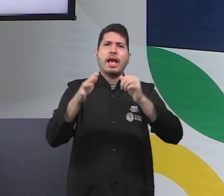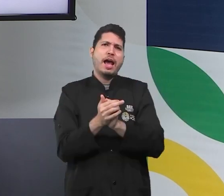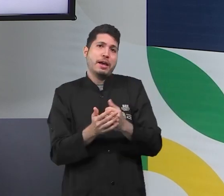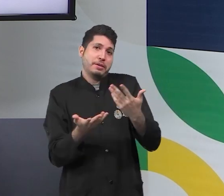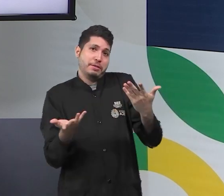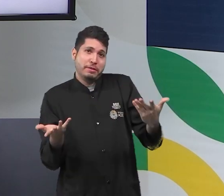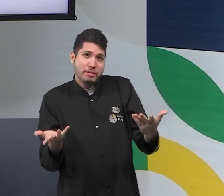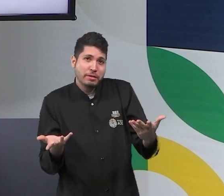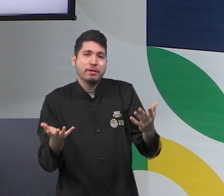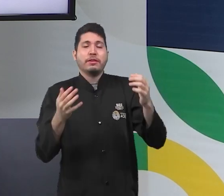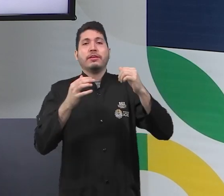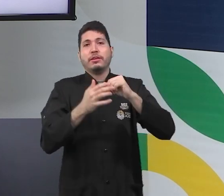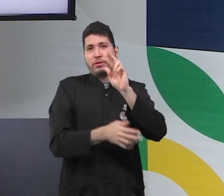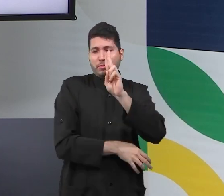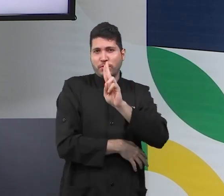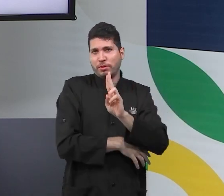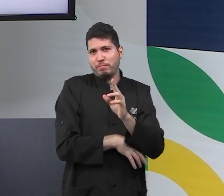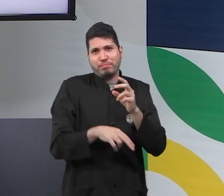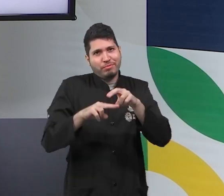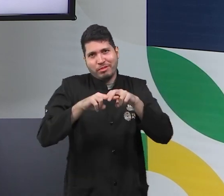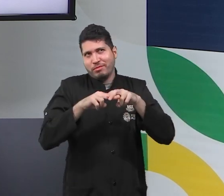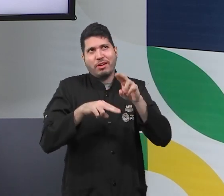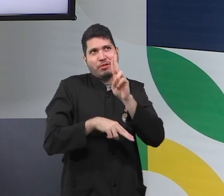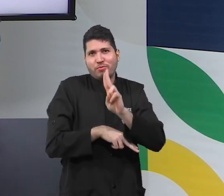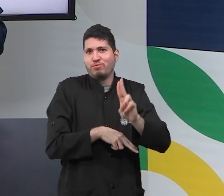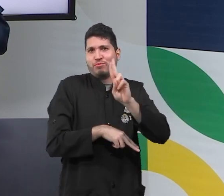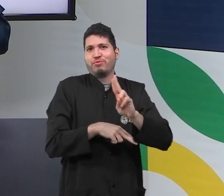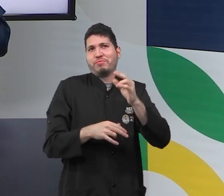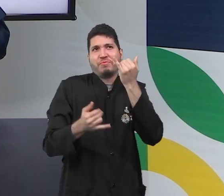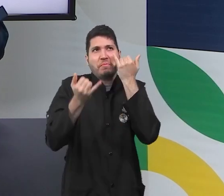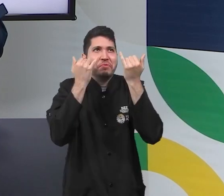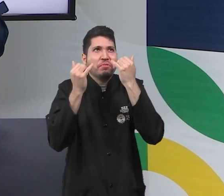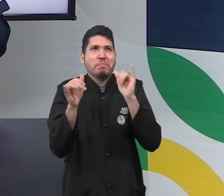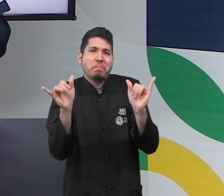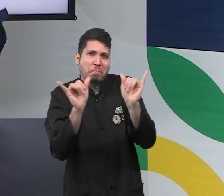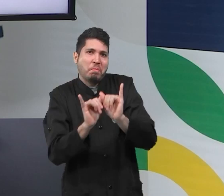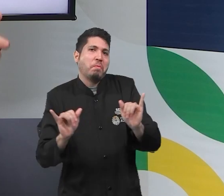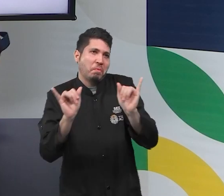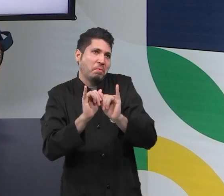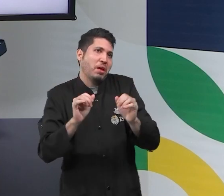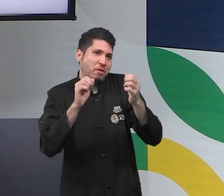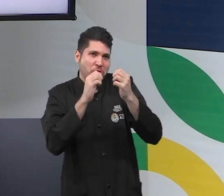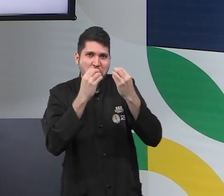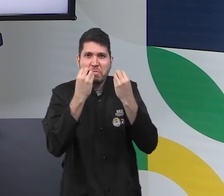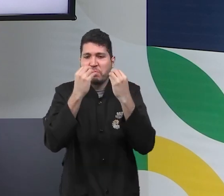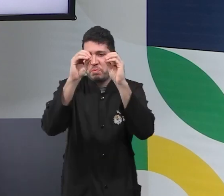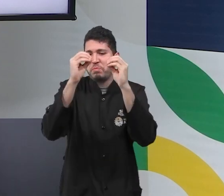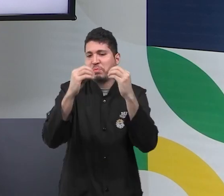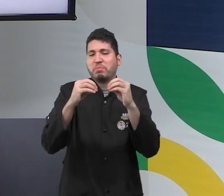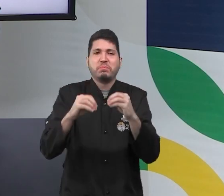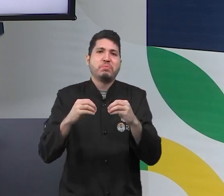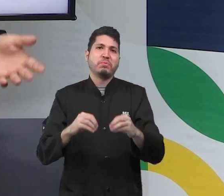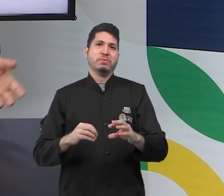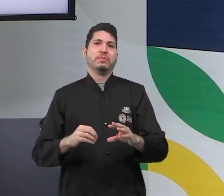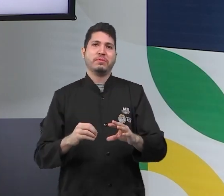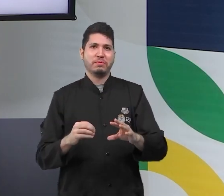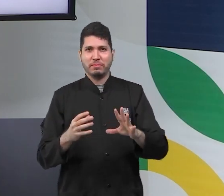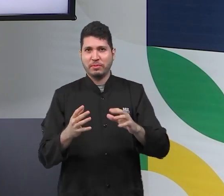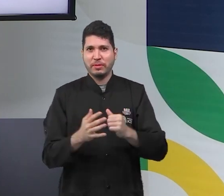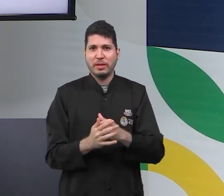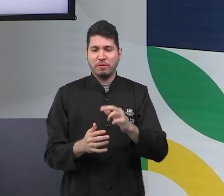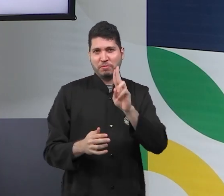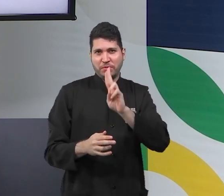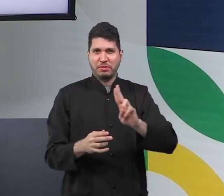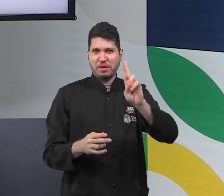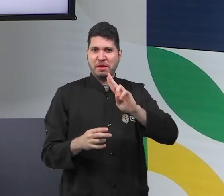né? Que não tem relevância alguma social, são notícias de atores famosos, assim, uma coisa